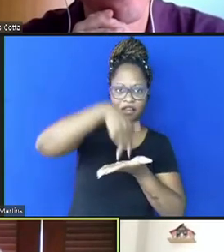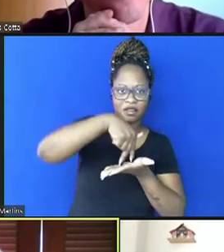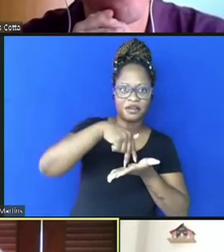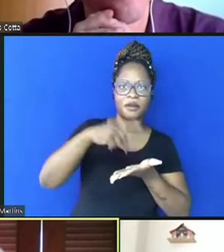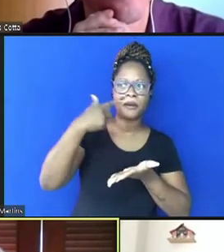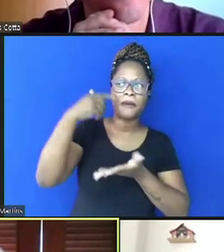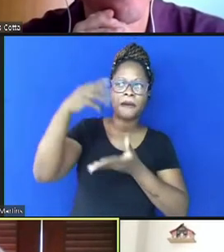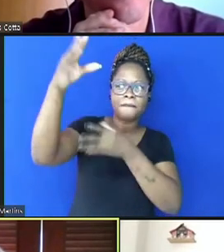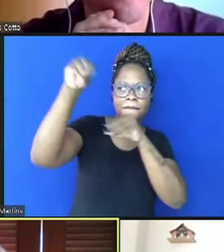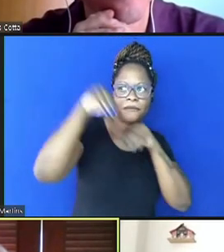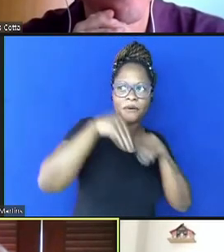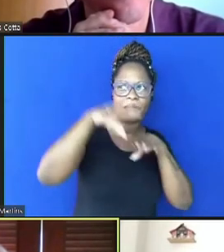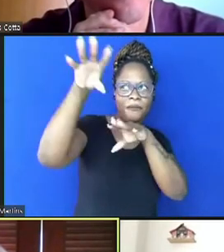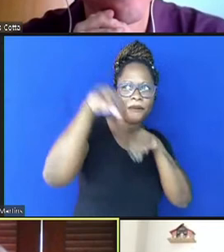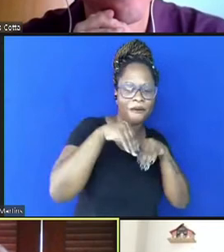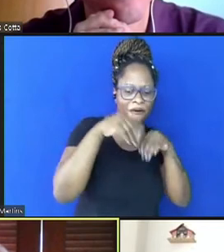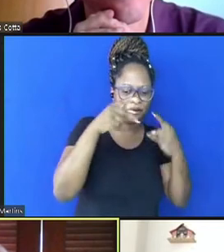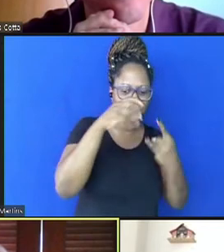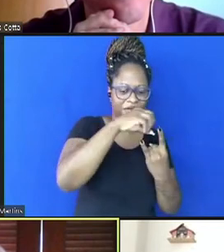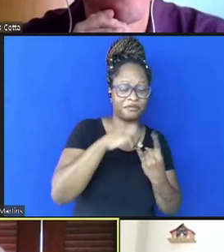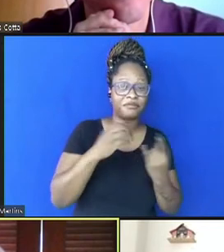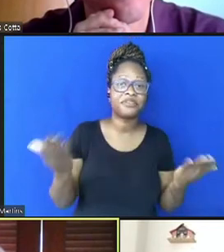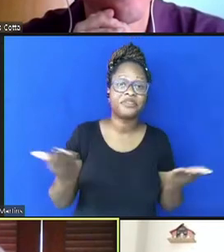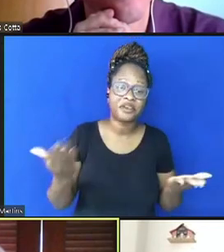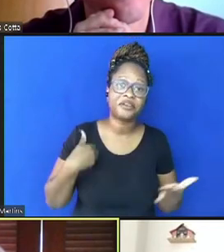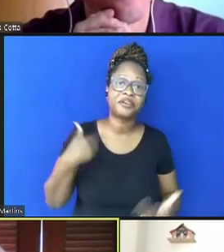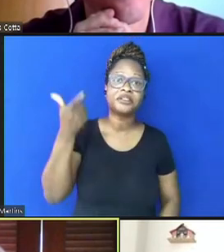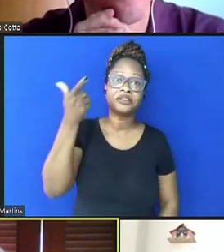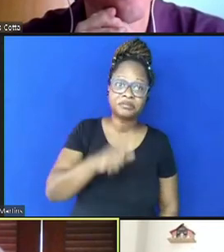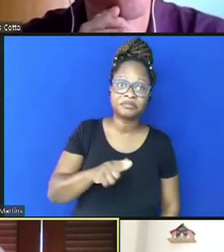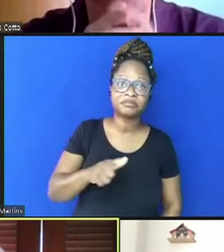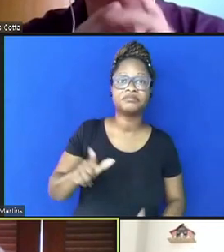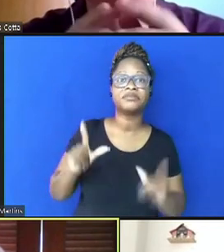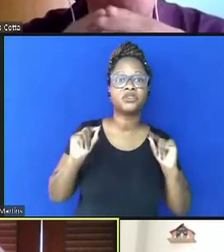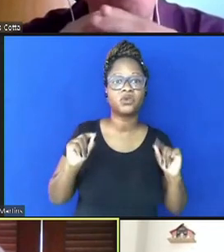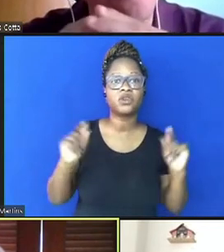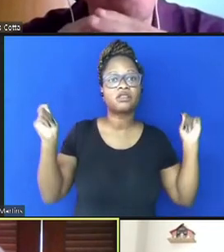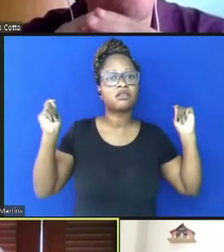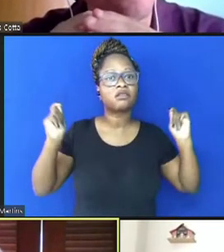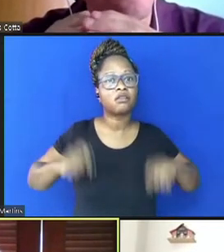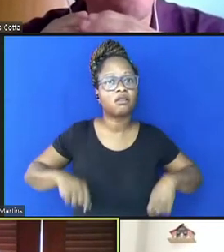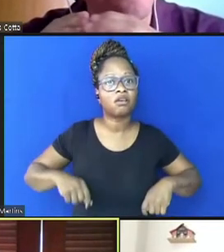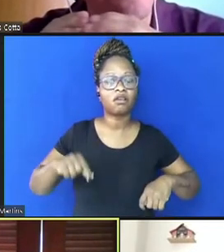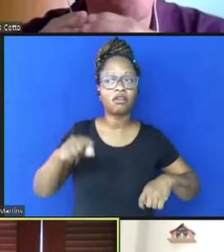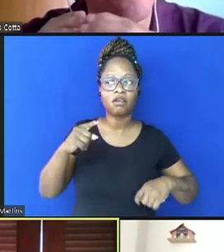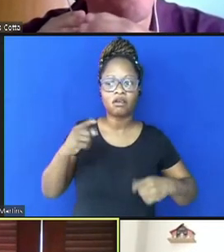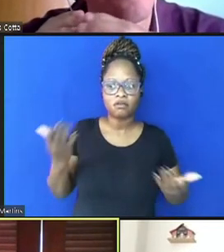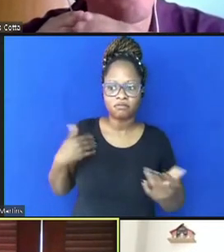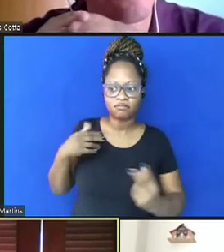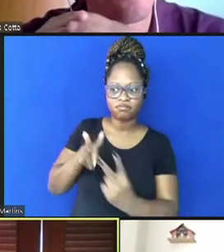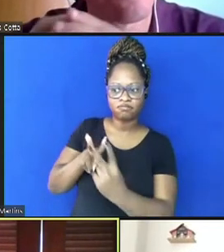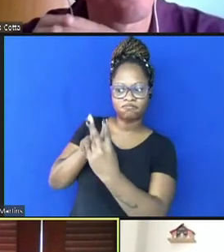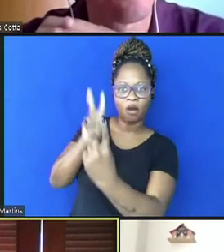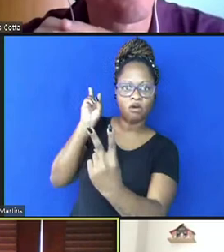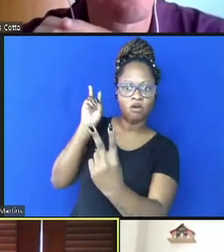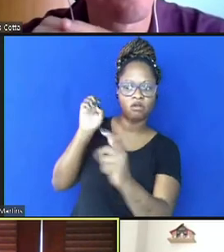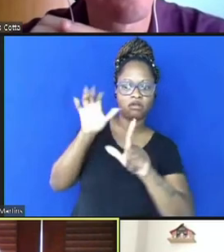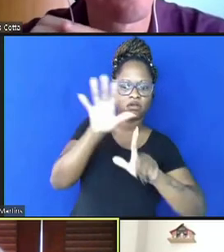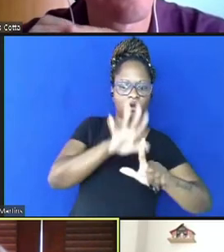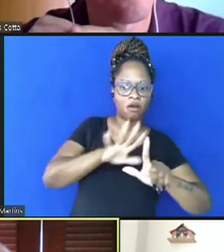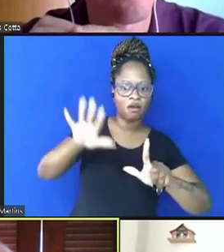Fiocruz, nós estamos nos valendo, como disse a Cristina, desse instrumental que nos permite